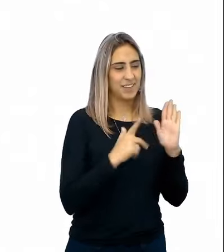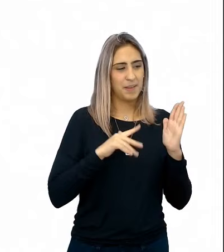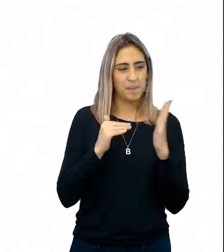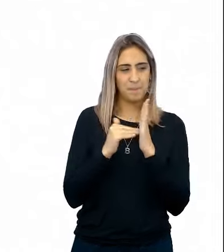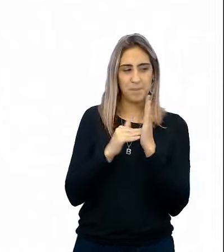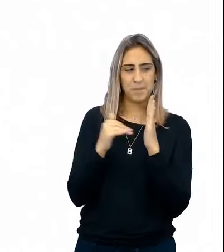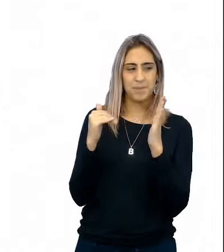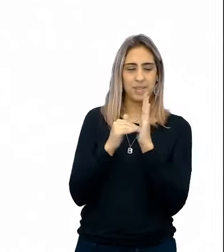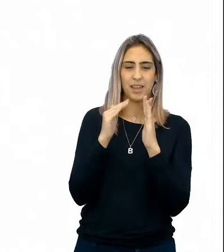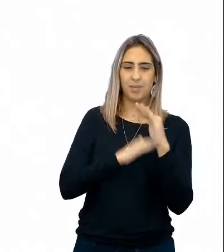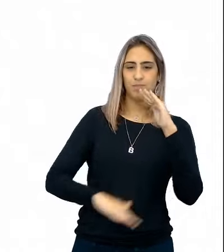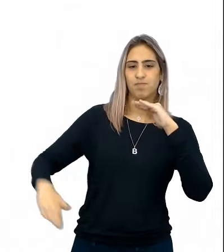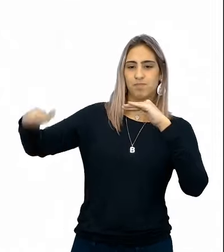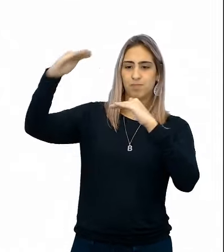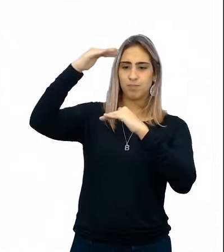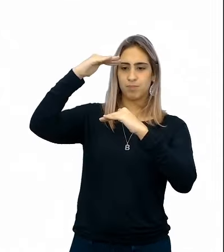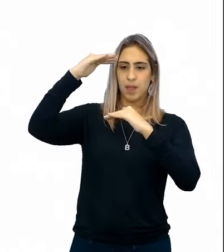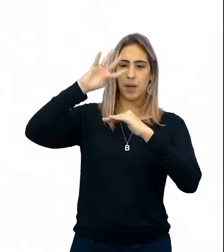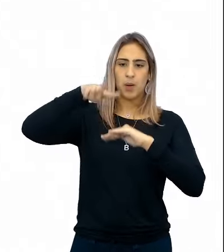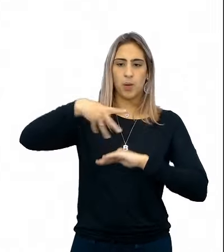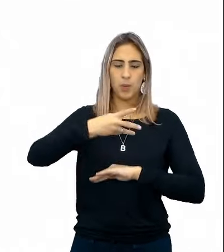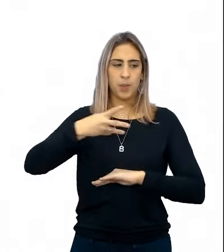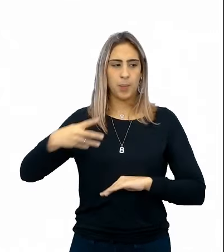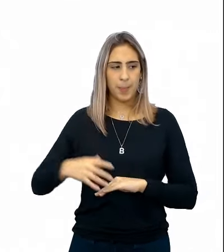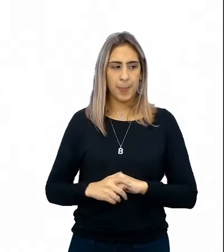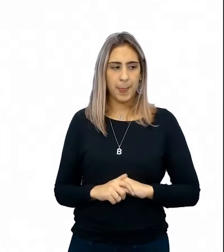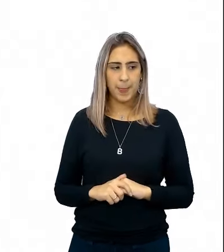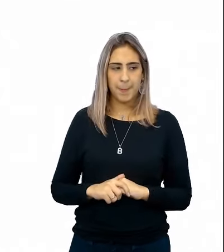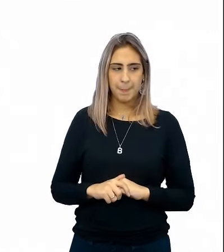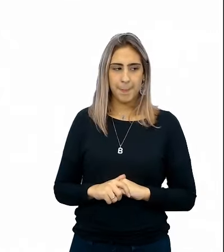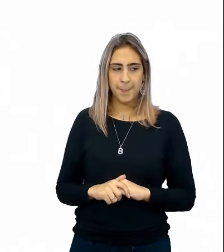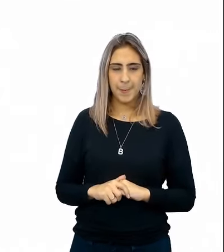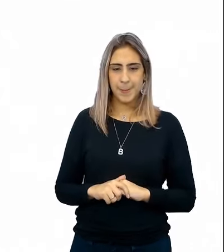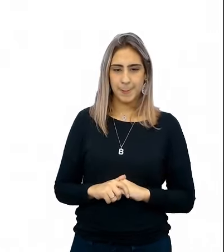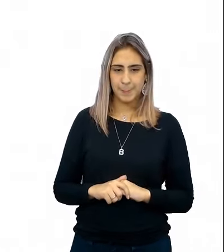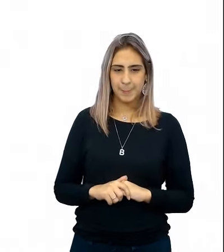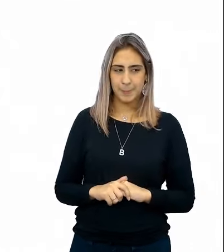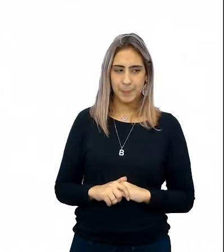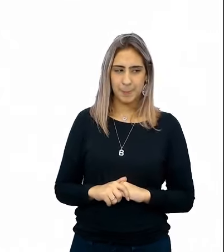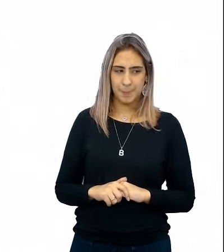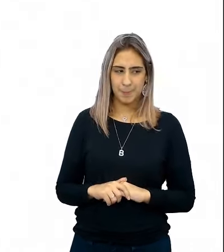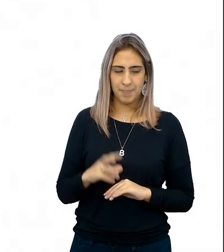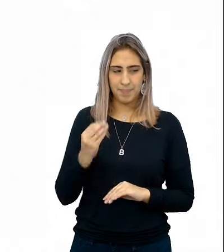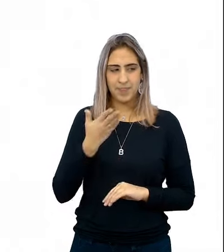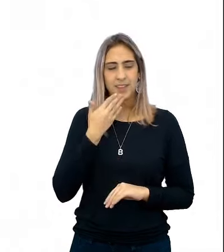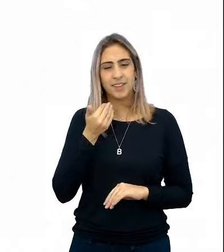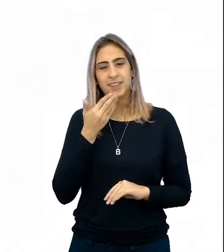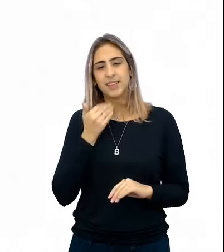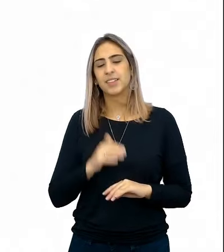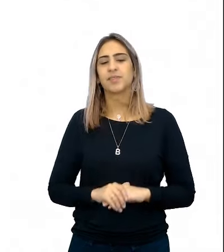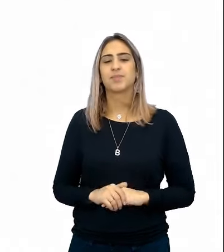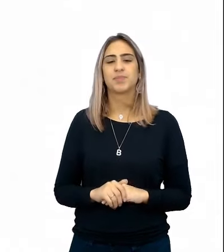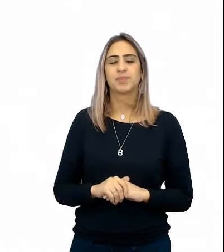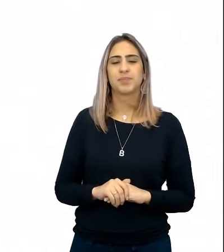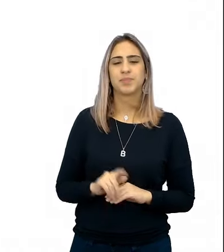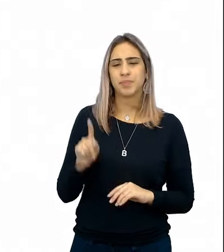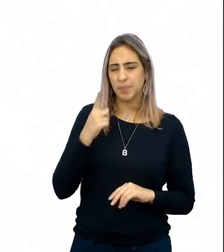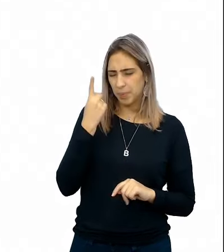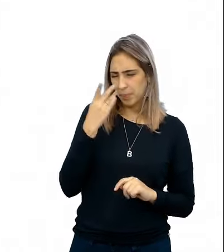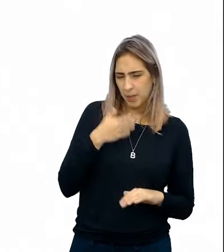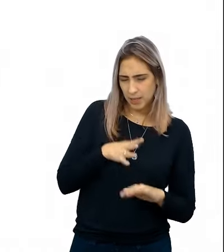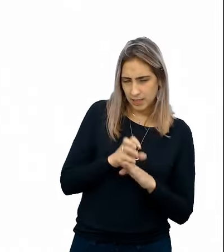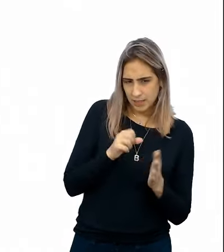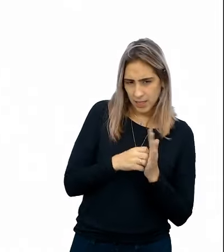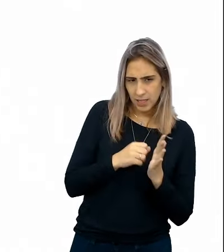o teto da coluna. Para a gente parece muito fácil, mas para a criança não. Se for o primeiro